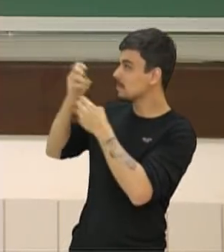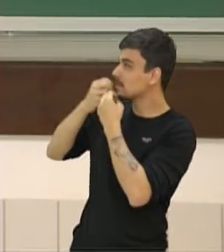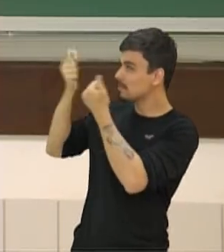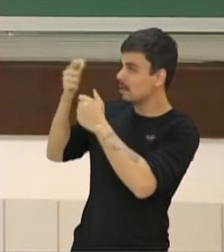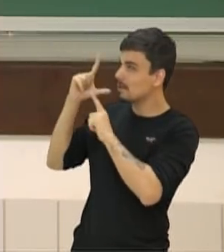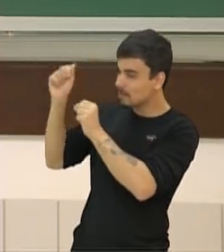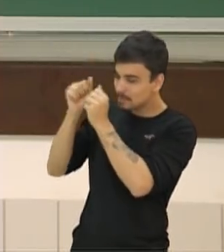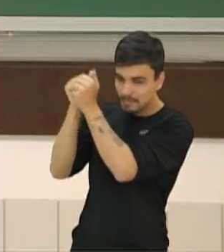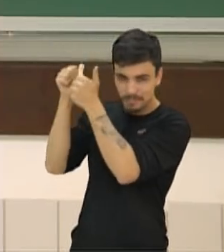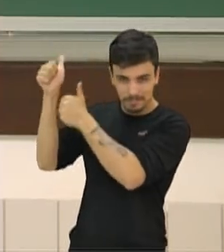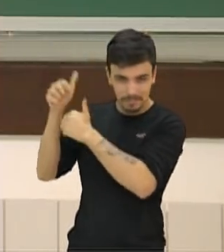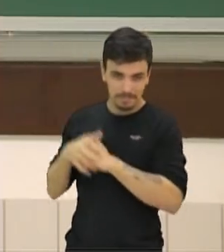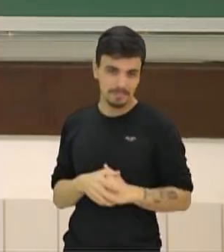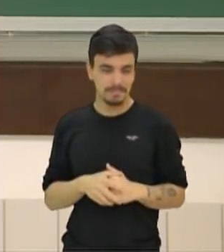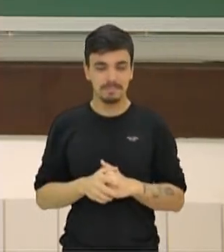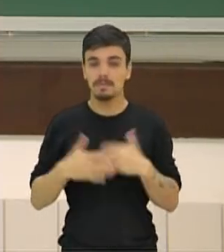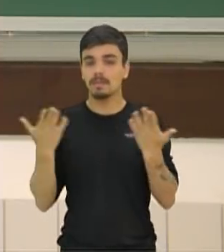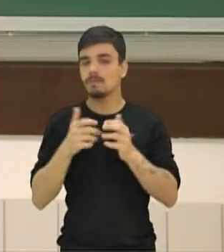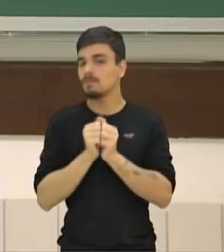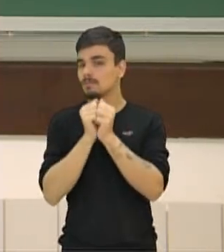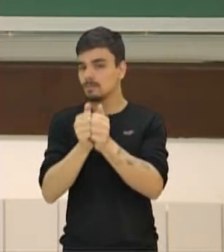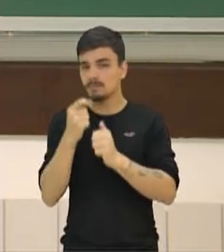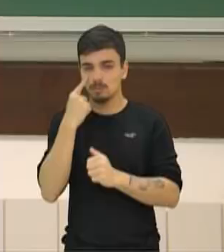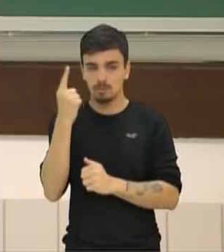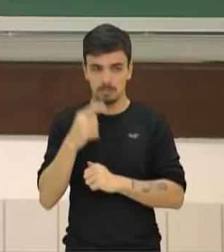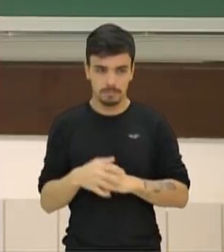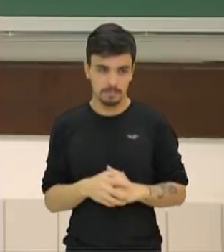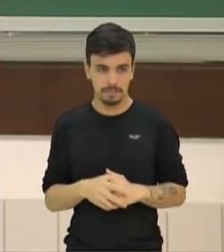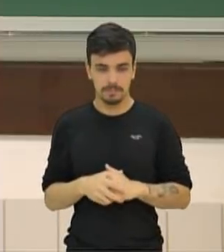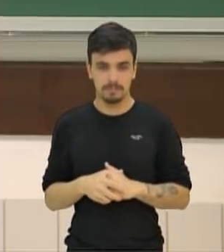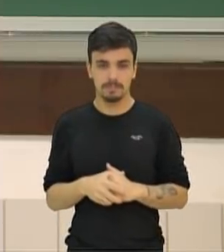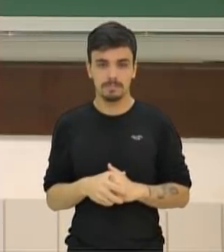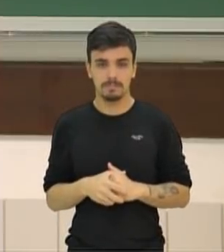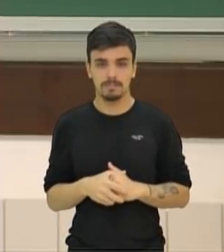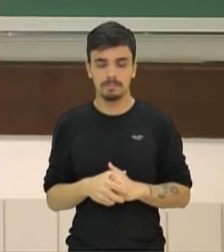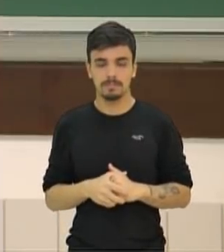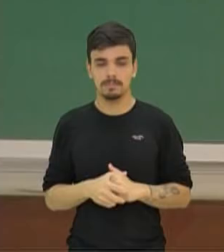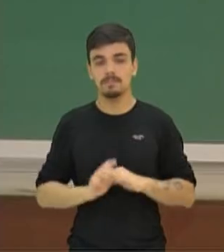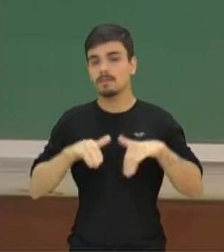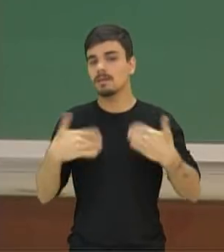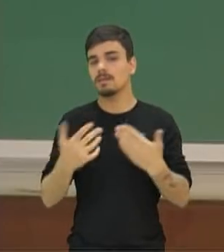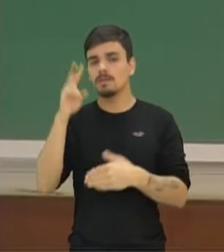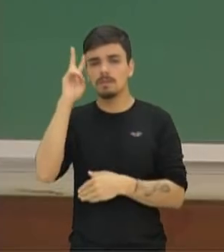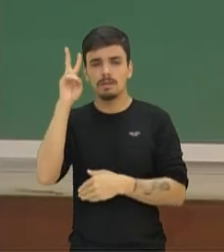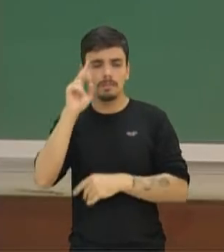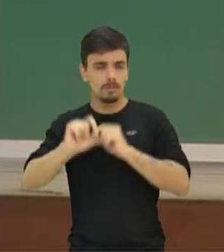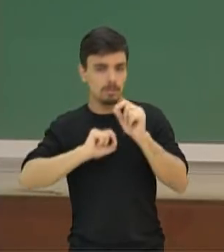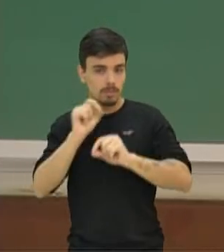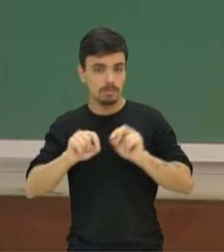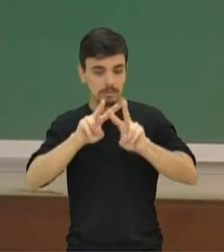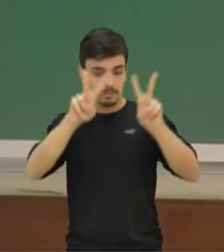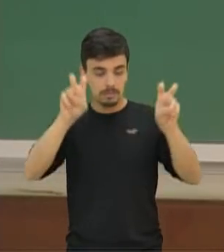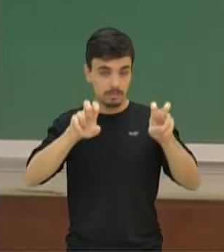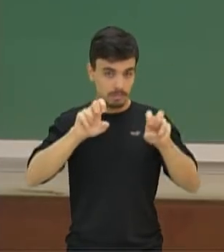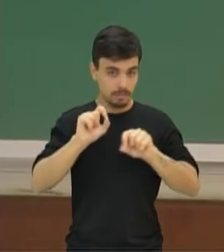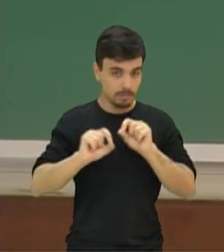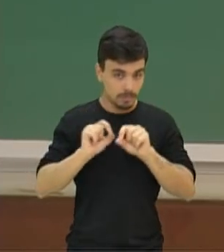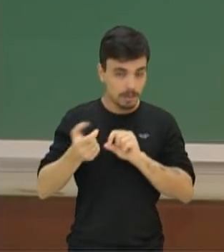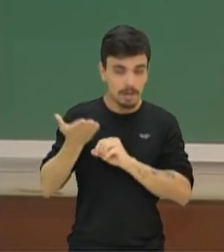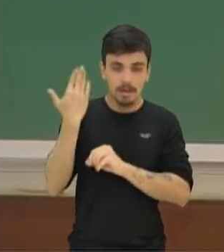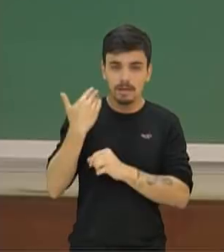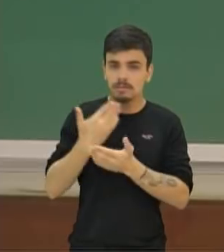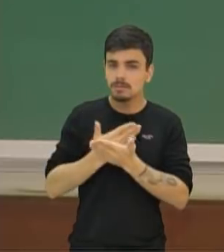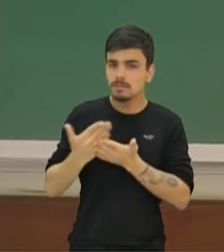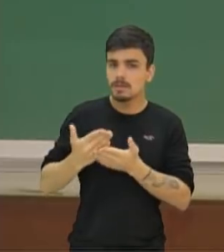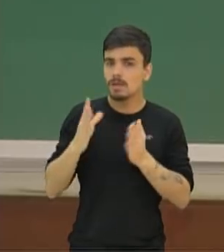lá, Cadu? Então, vem com a gente. Então, lembrando, né? Vamos lembrar do que antes de